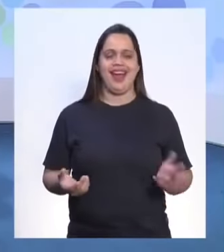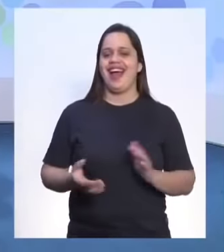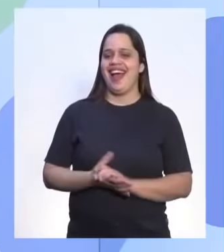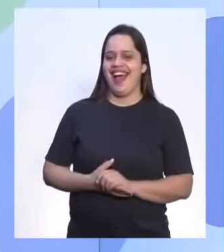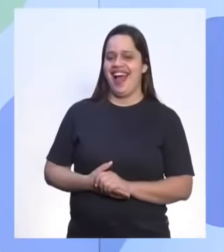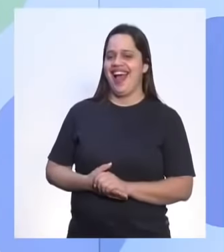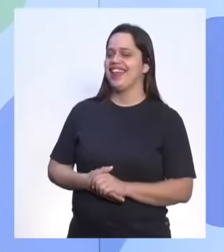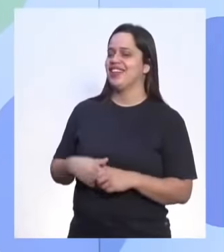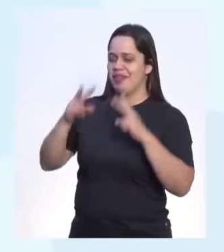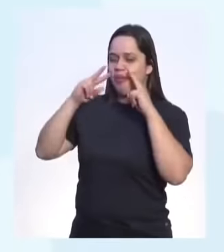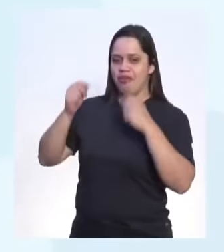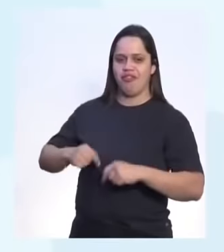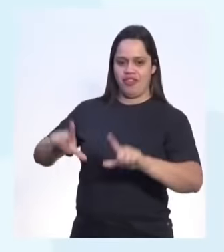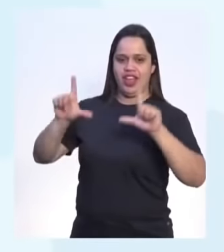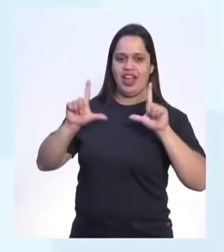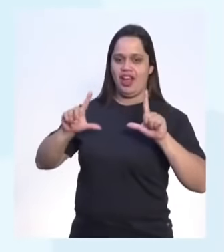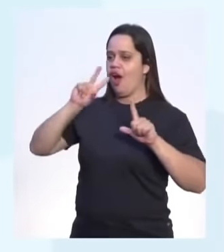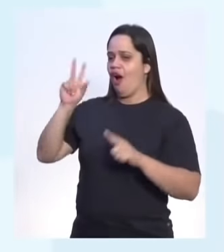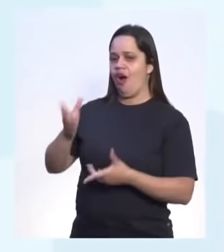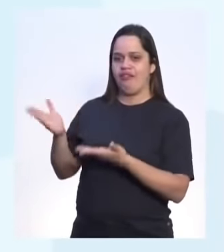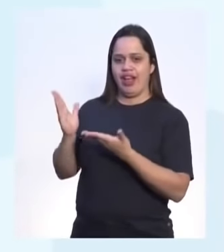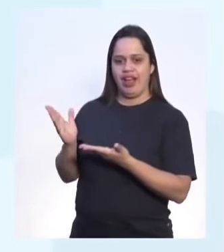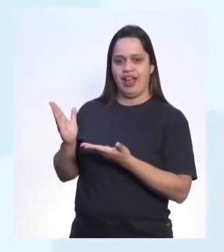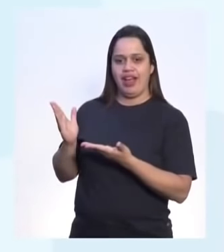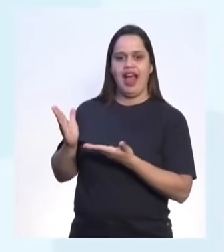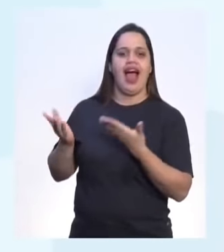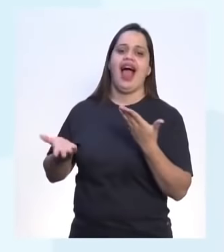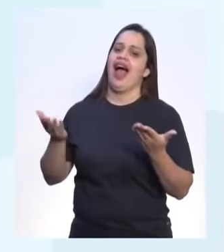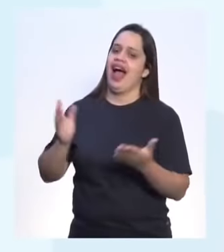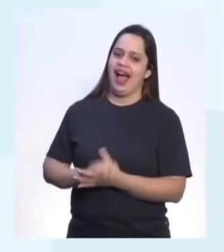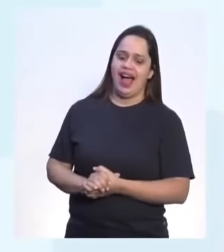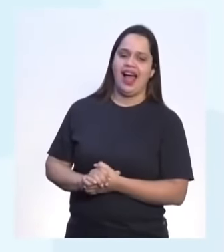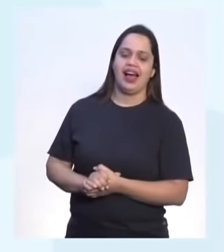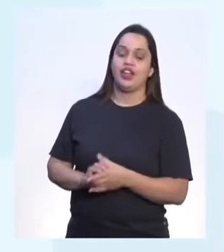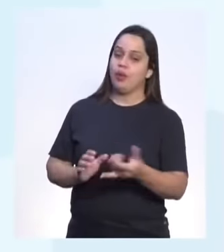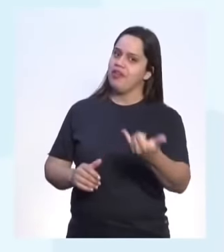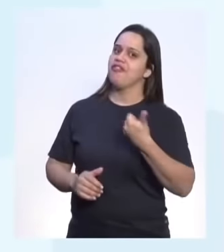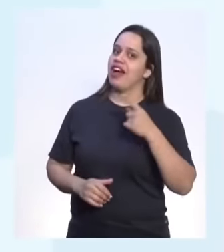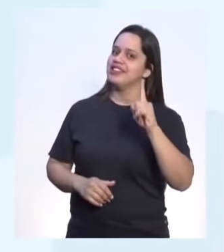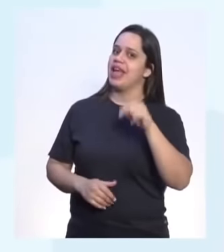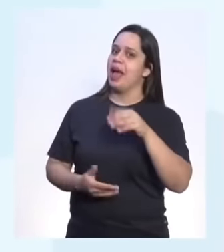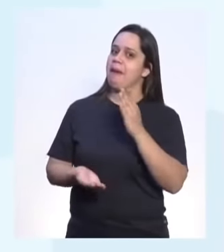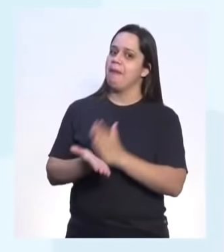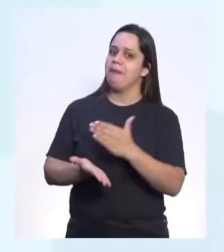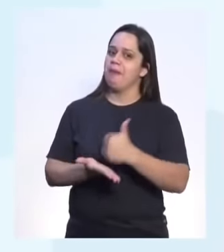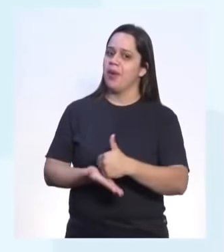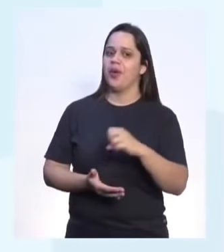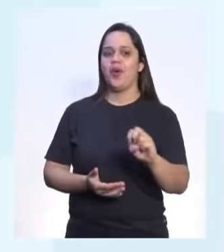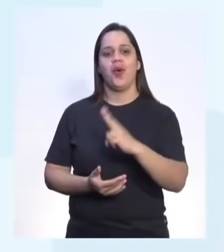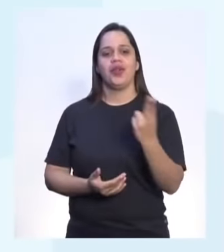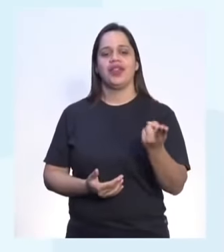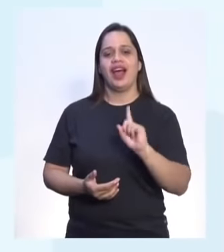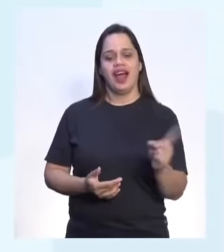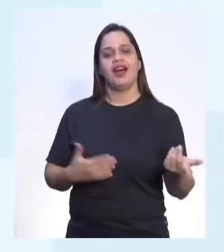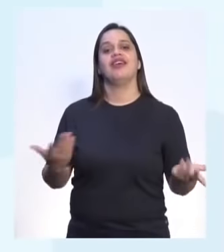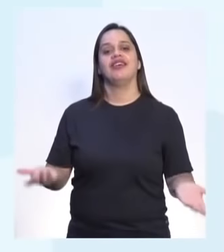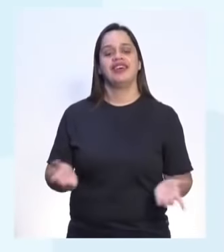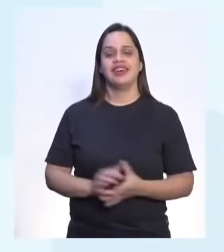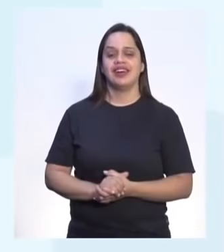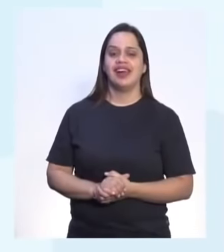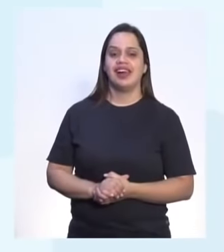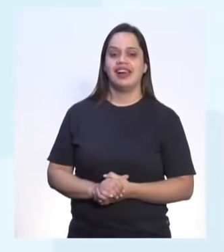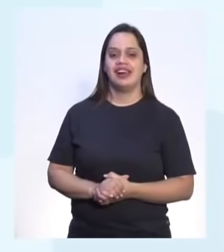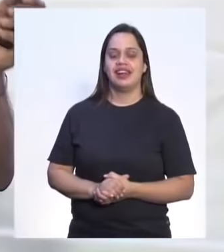Põe na tela pra eles, por favor. É o contraditório. Ó, olha lá. Diga depois, então, se é bolo ou se não é. Diga se é bolo ou se é rosca. Mas, enfim,